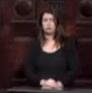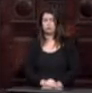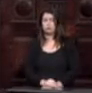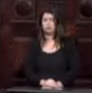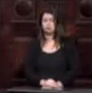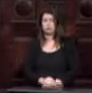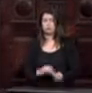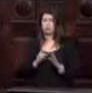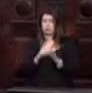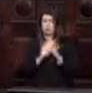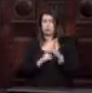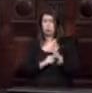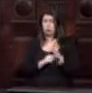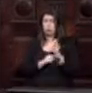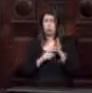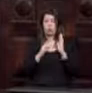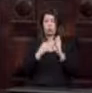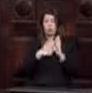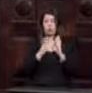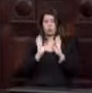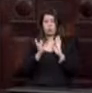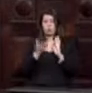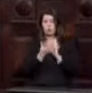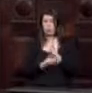O substitutivo já aprovado